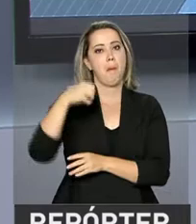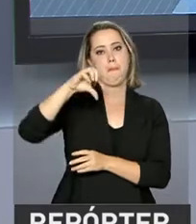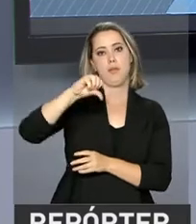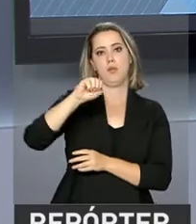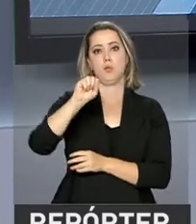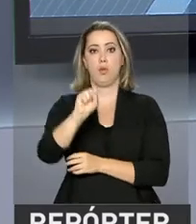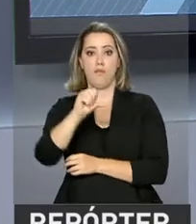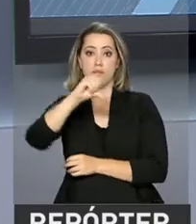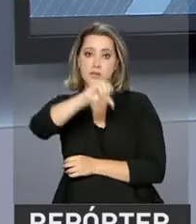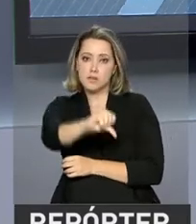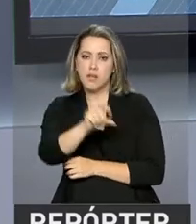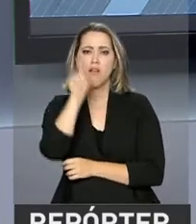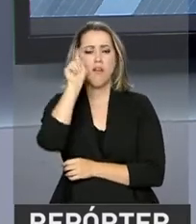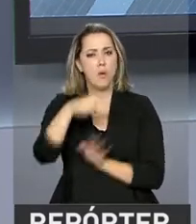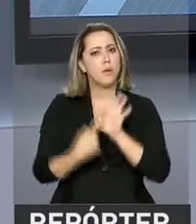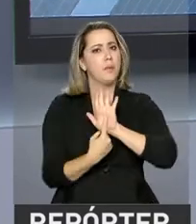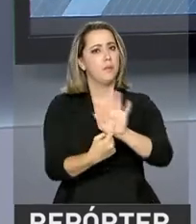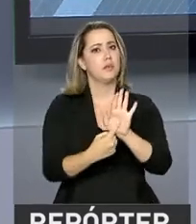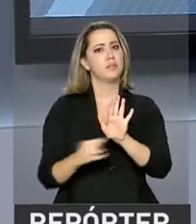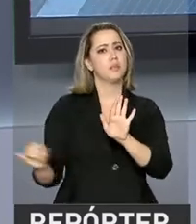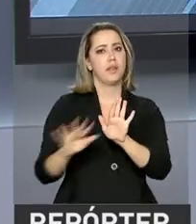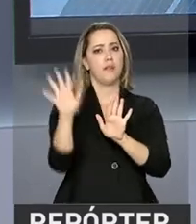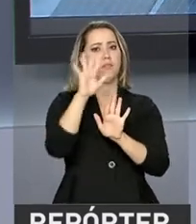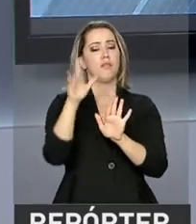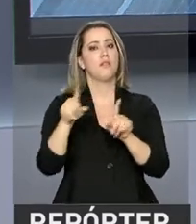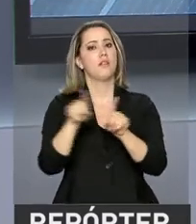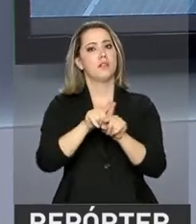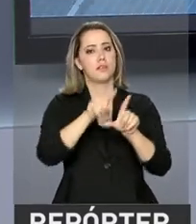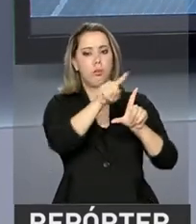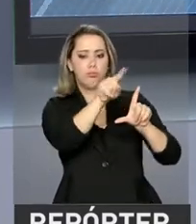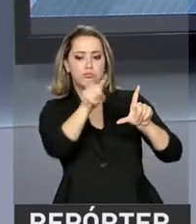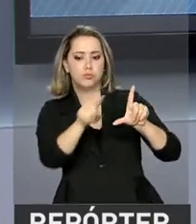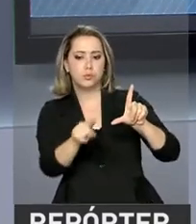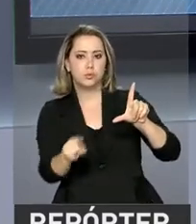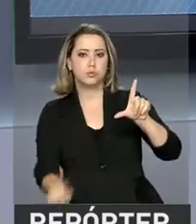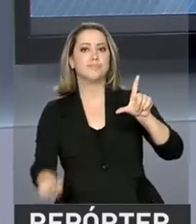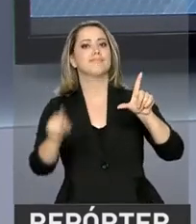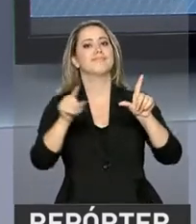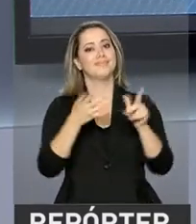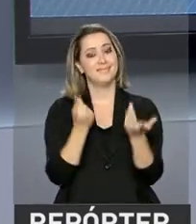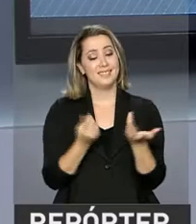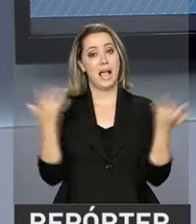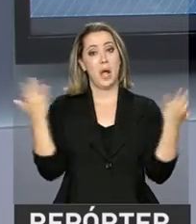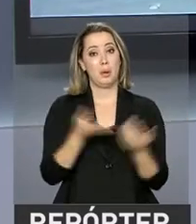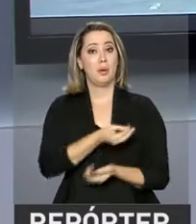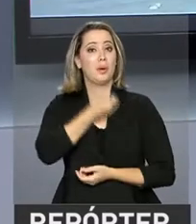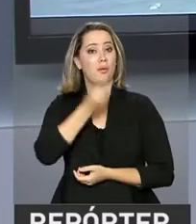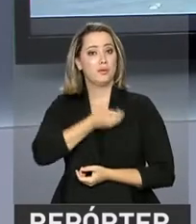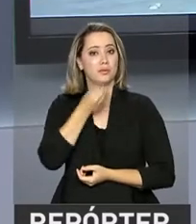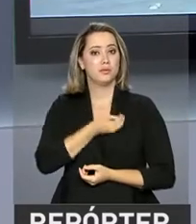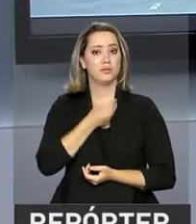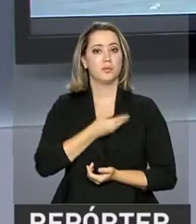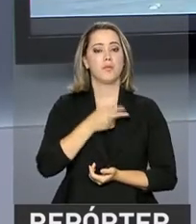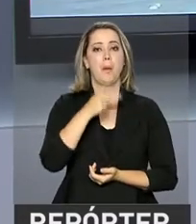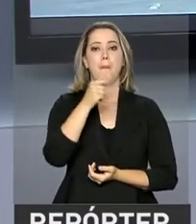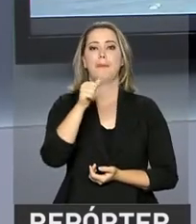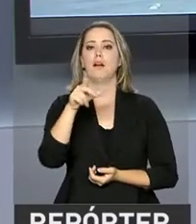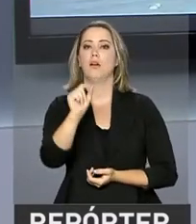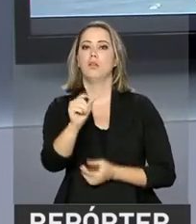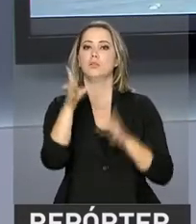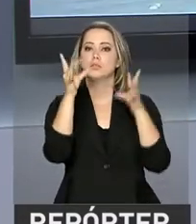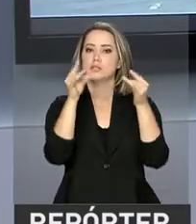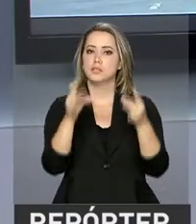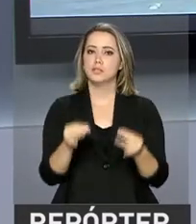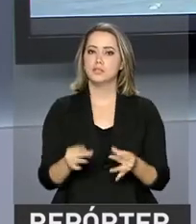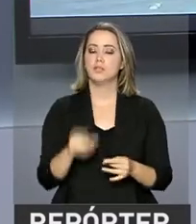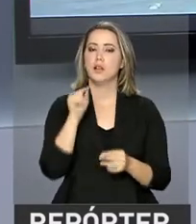1989. É mais um indicador da inflação que mostra tendência de queda. Ao vivo, o repórter Paulo La Sálvia traz os detalhes sobre